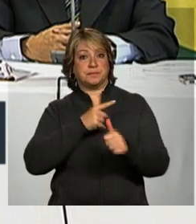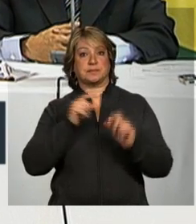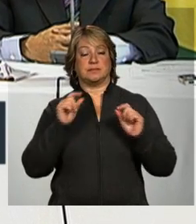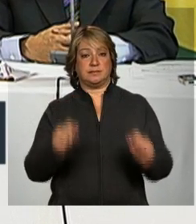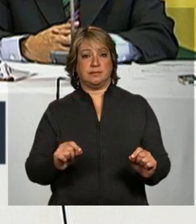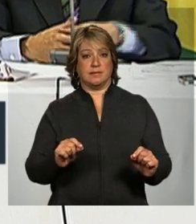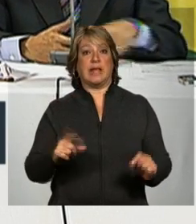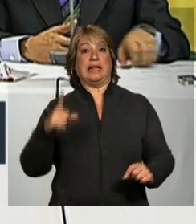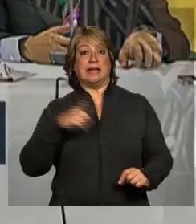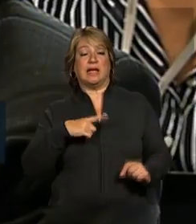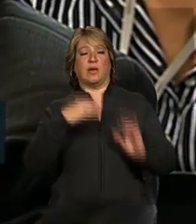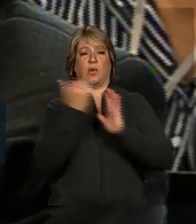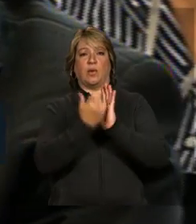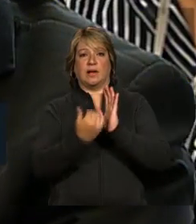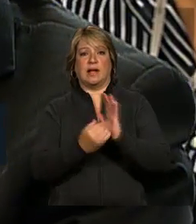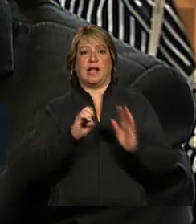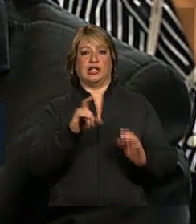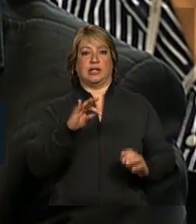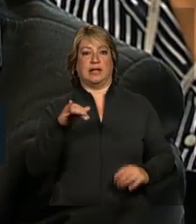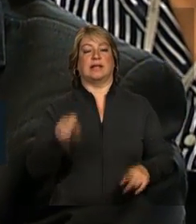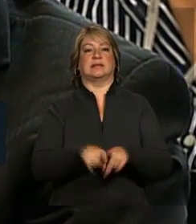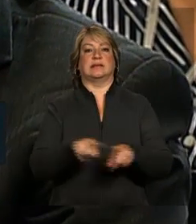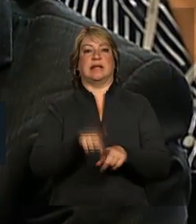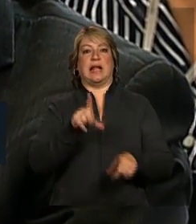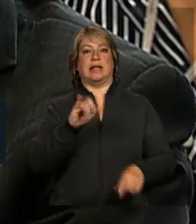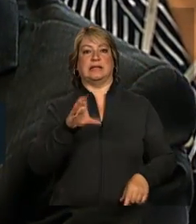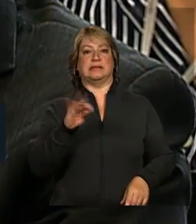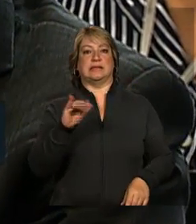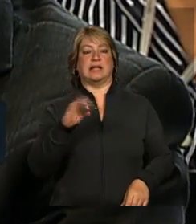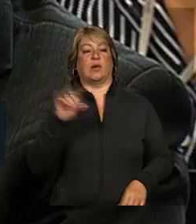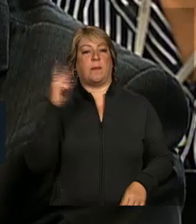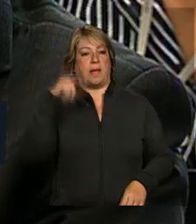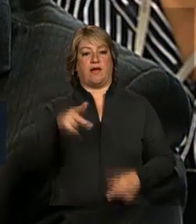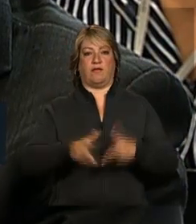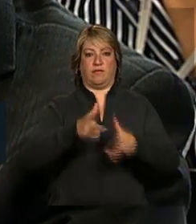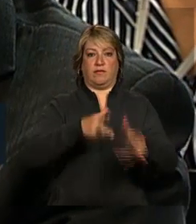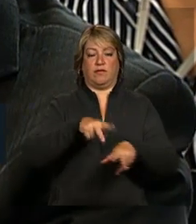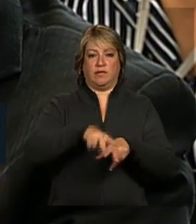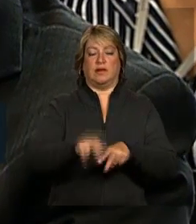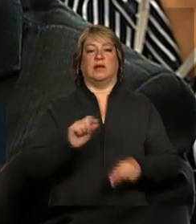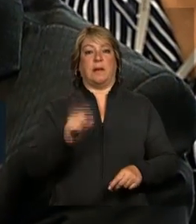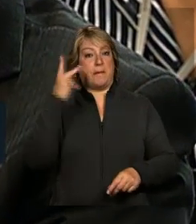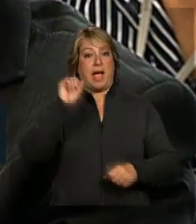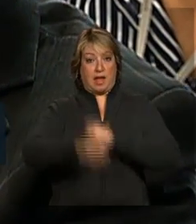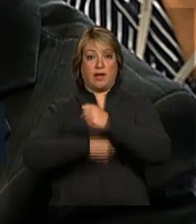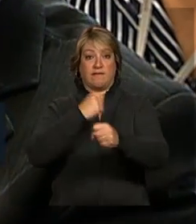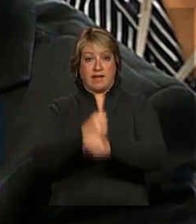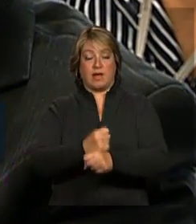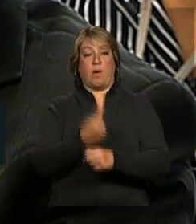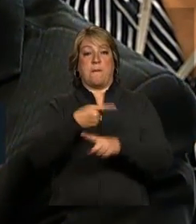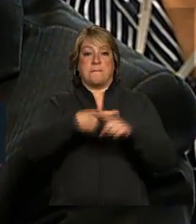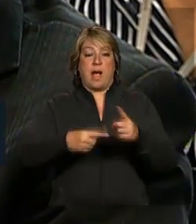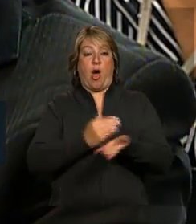coisa então um cronograma de editais e de licitações aqui PR as ferrovias e já pro ano que vem pras ferrovias né uma parte no começo